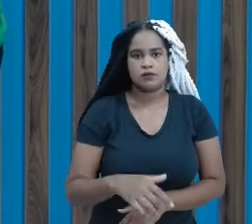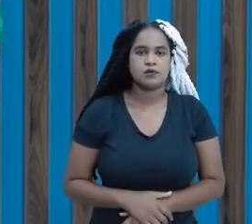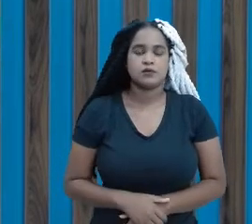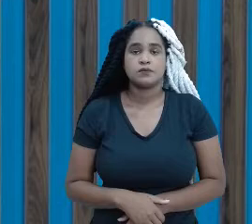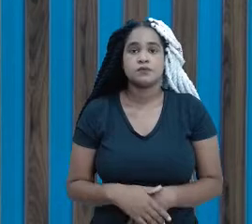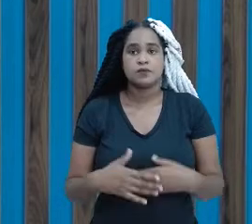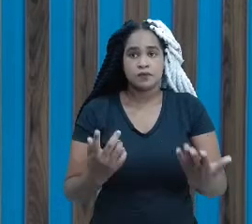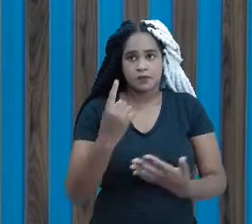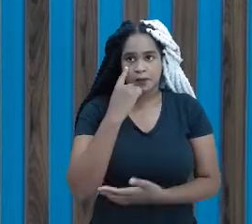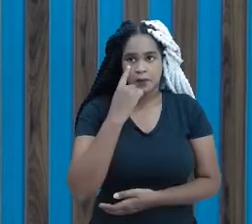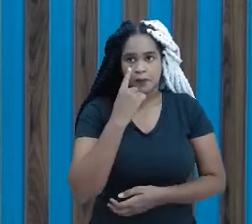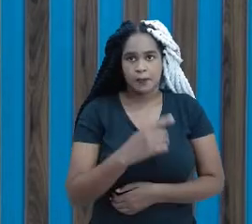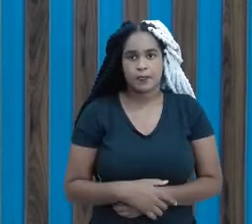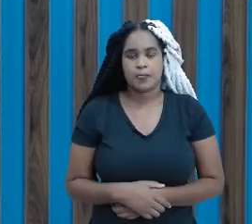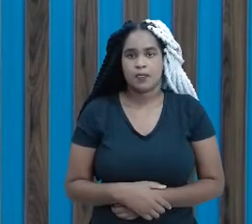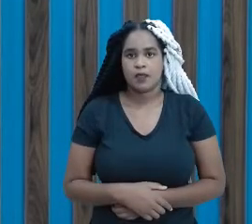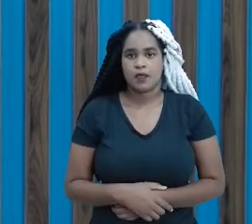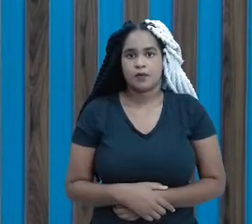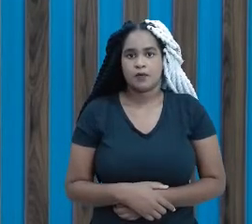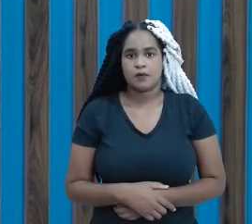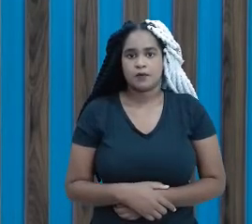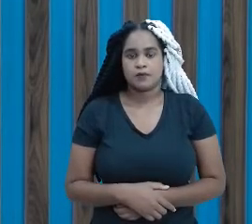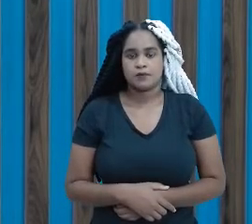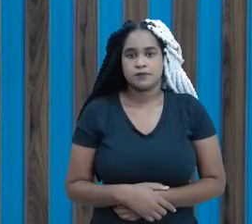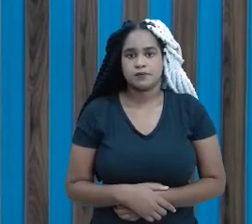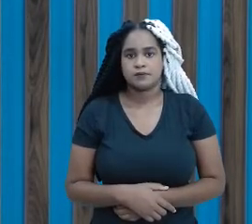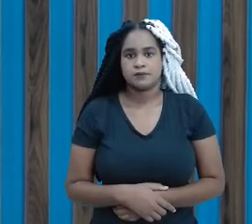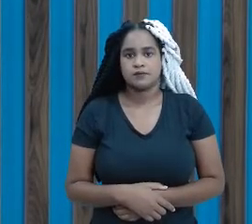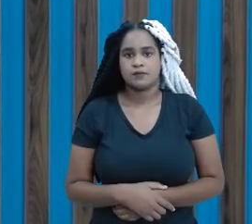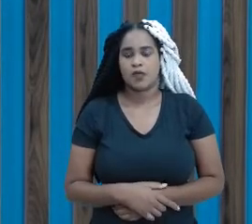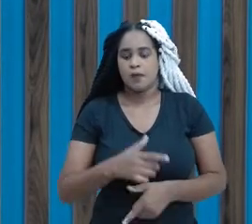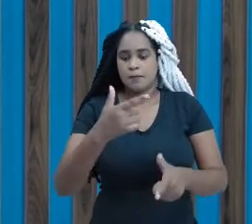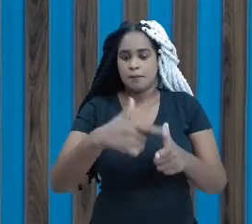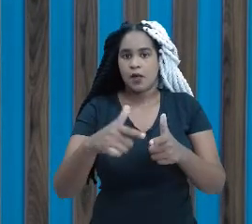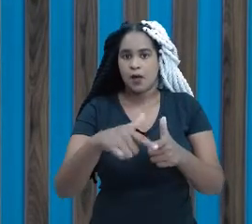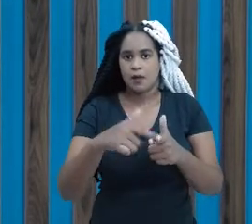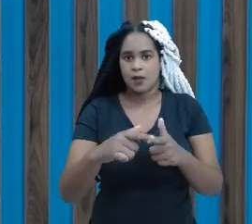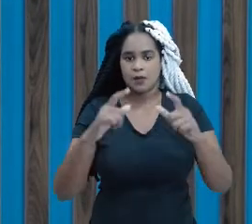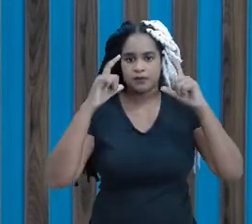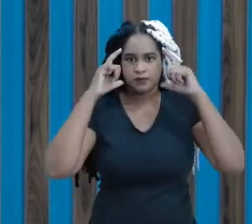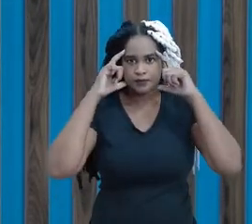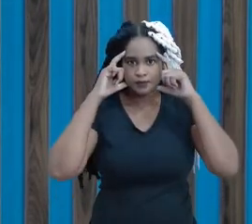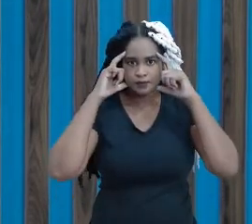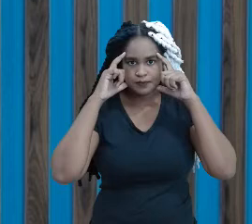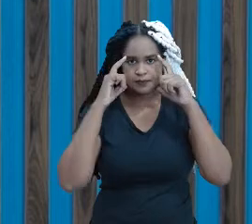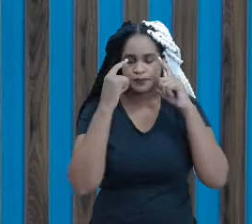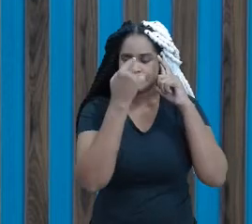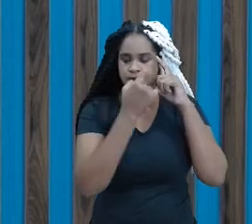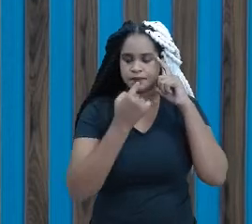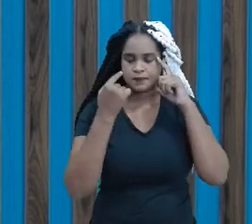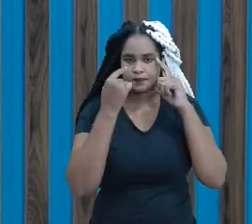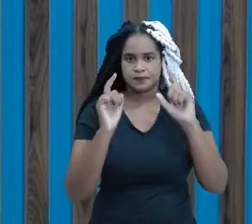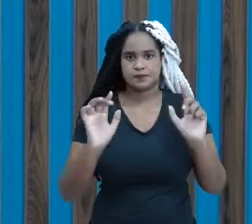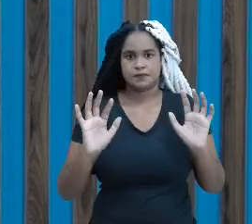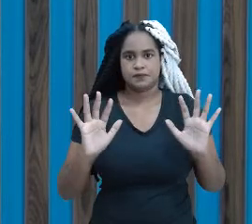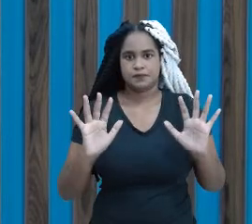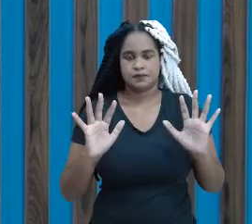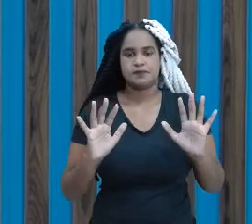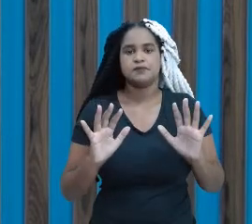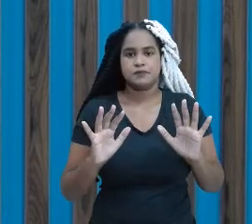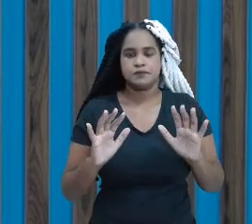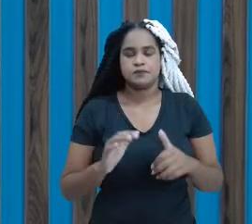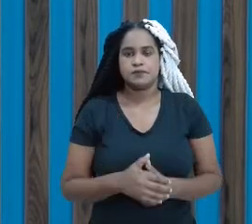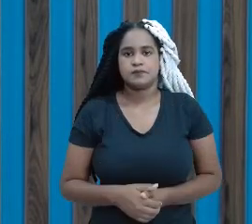certo? Então, síndrome orofaciodigital atinge essas 3 partes, tá? Translocação de parte